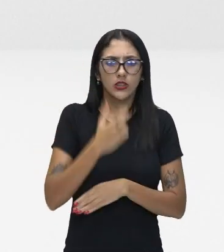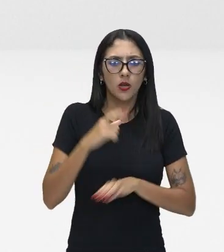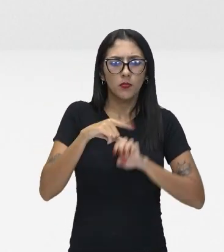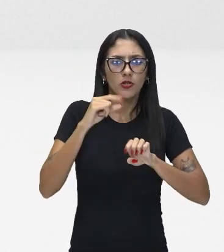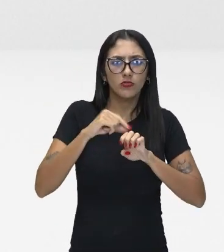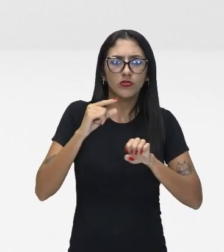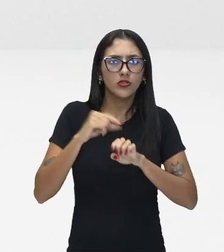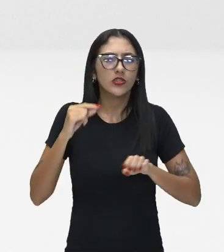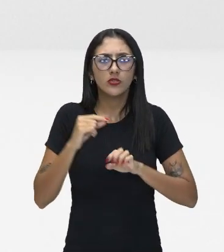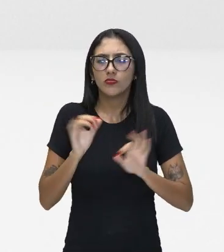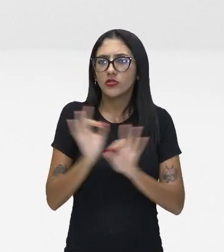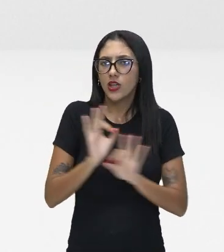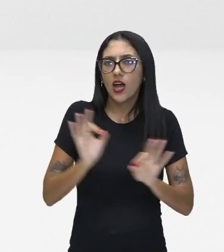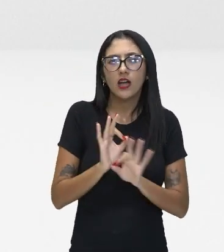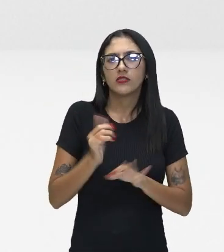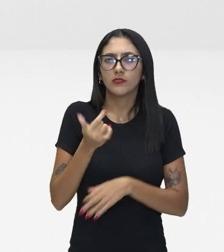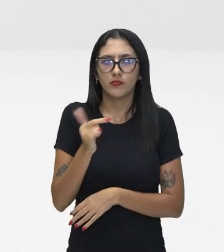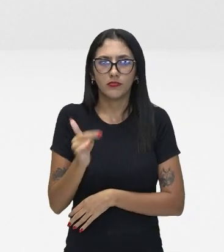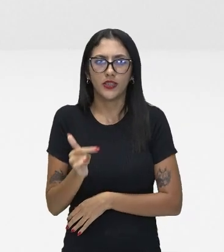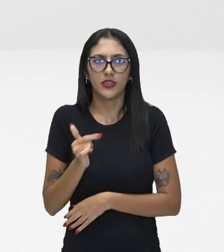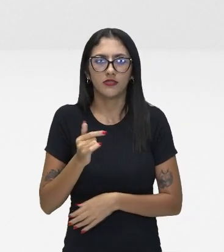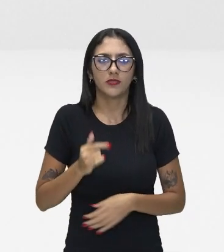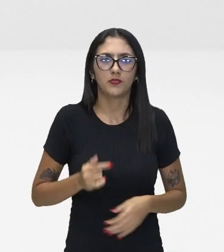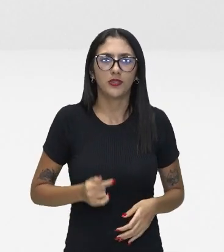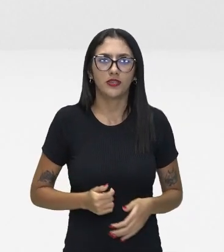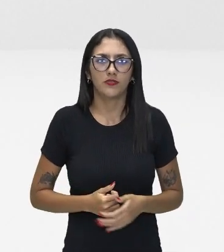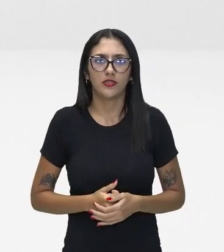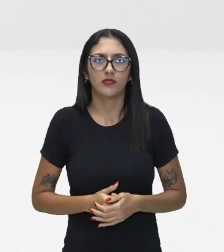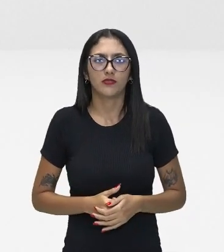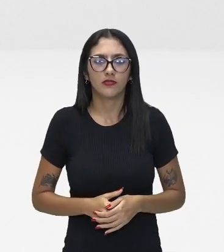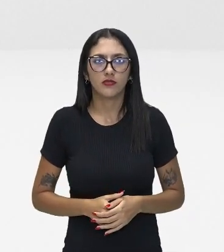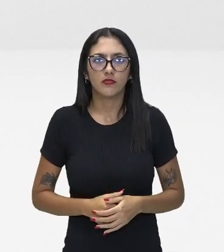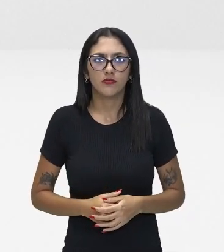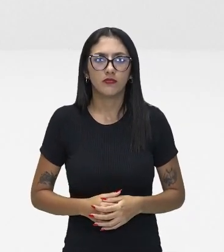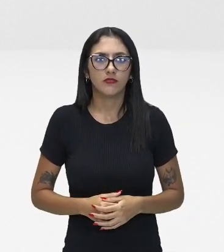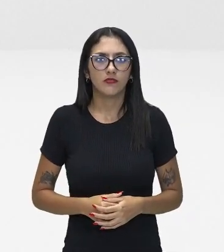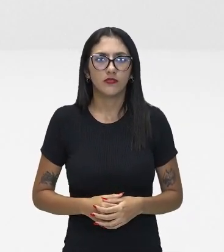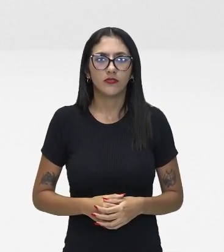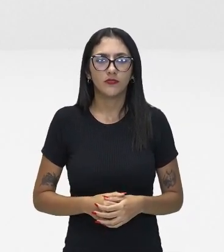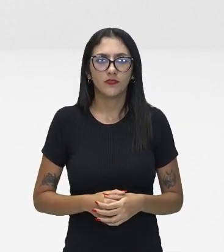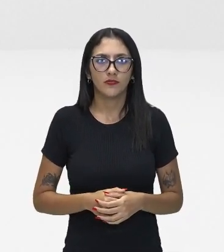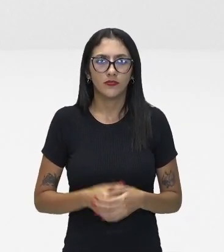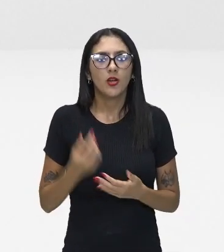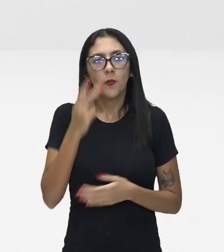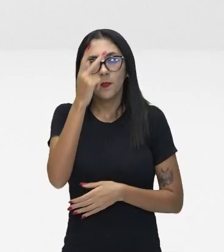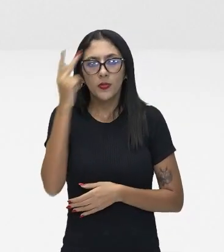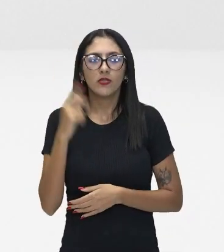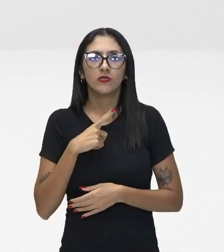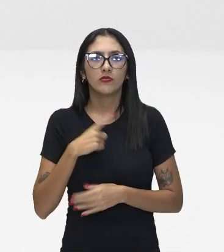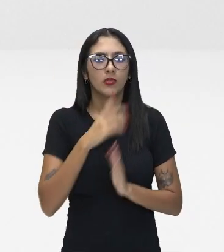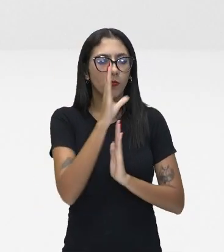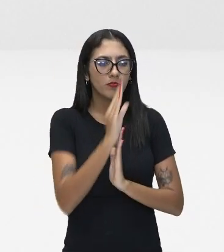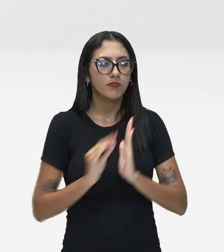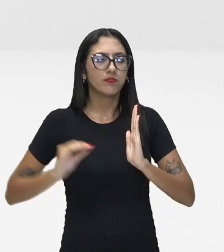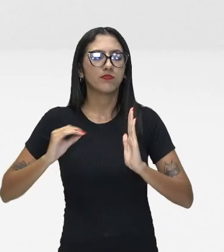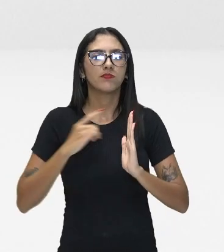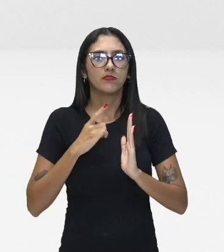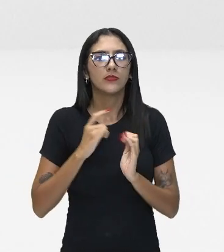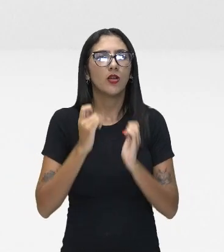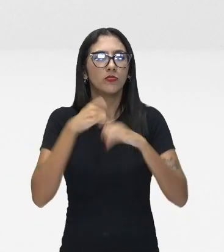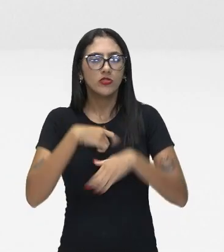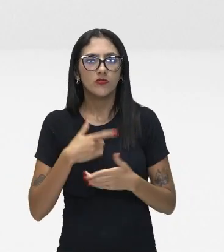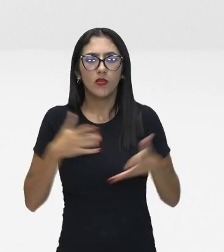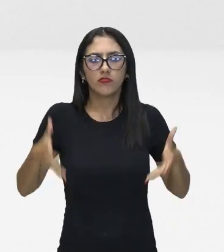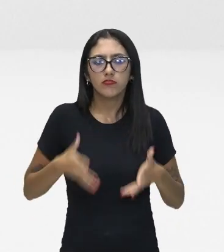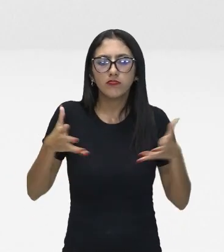estude bastante, leia bastante, esteja envolvido com pessoas inspiradoras, pessoas que possam